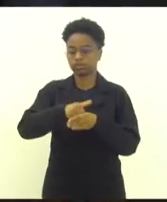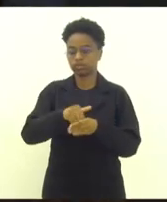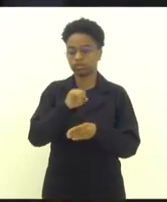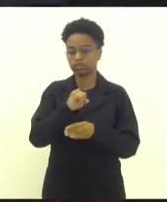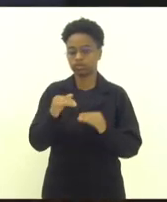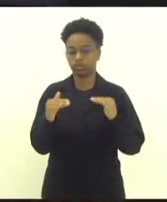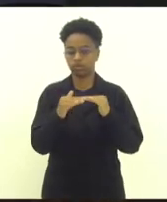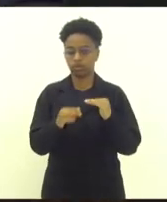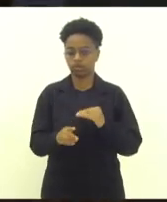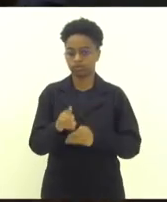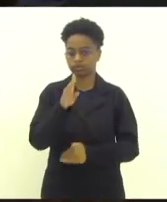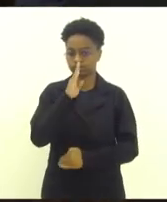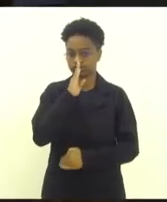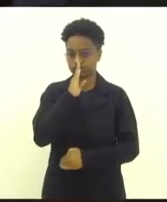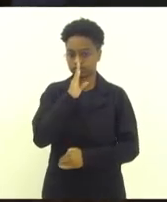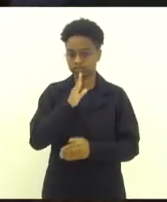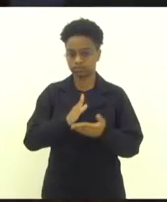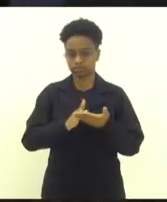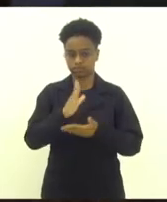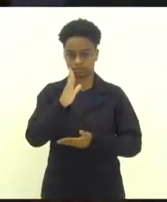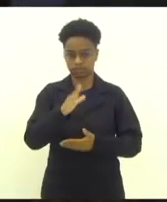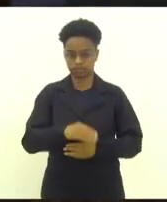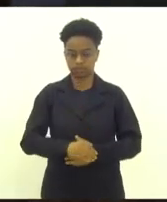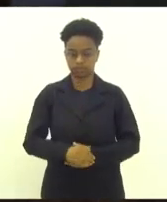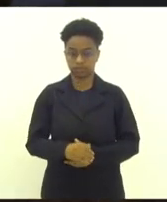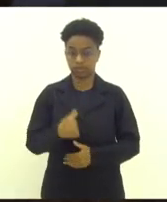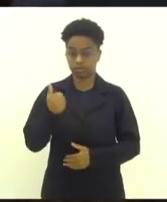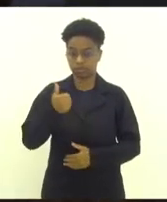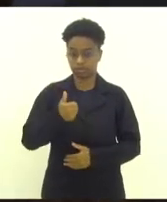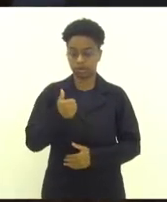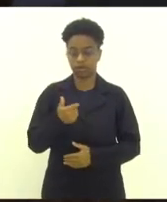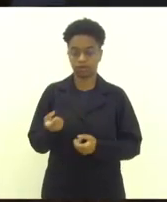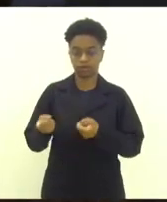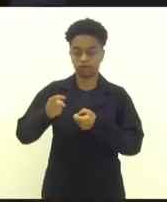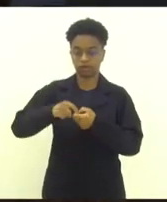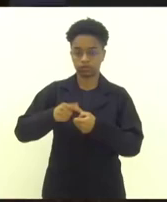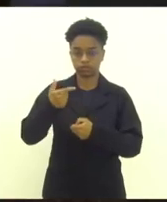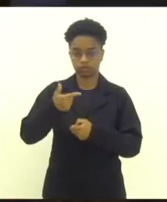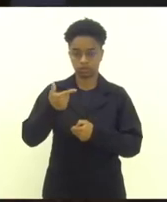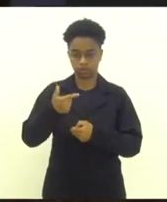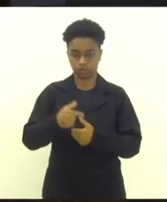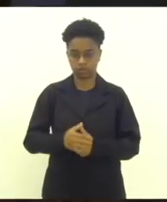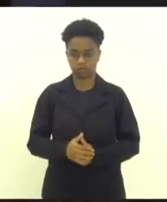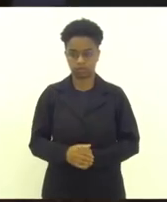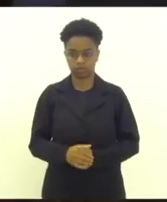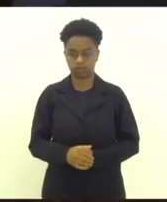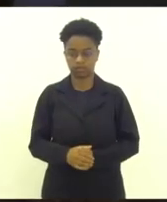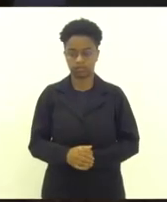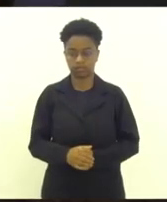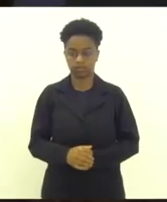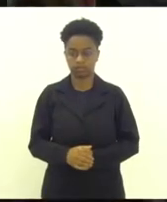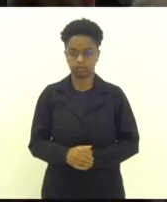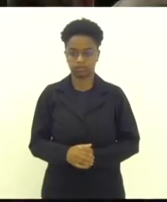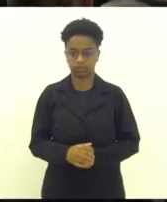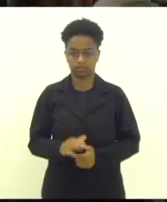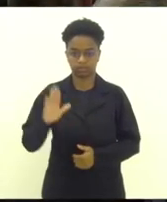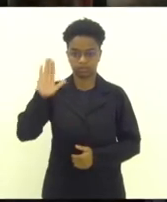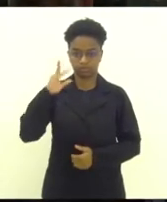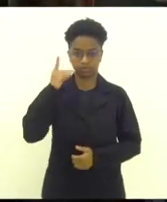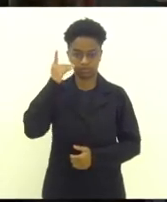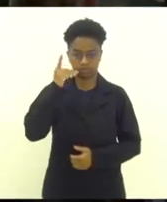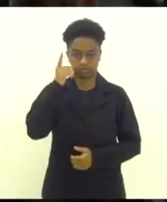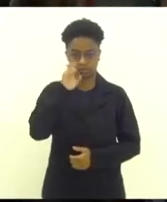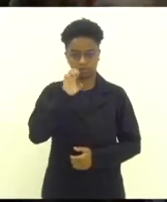que a própria Manias Como estão aprovado em primeira e retorna em segunda deputada Érica por